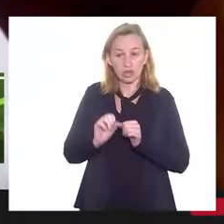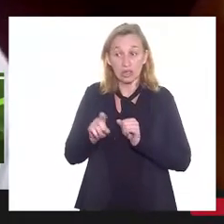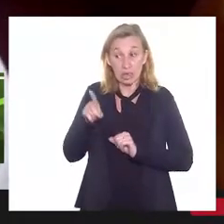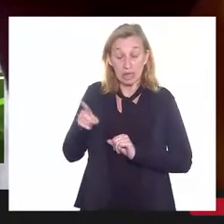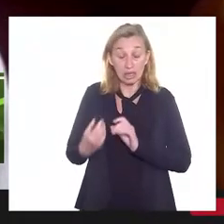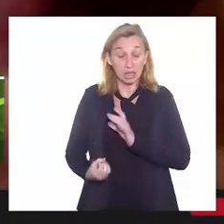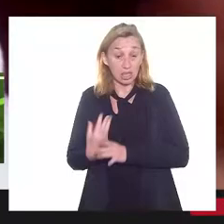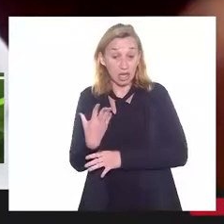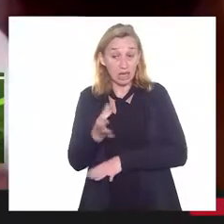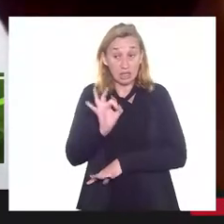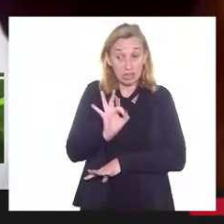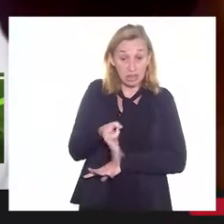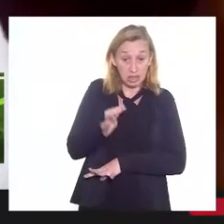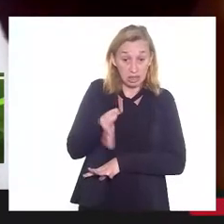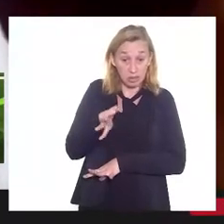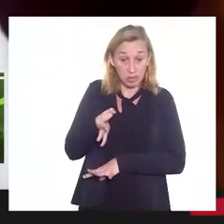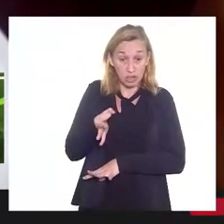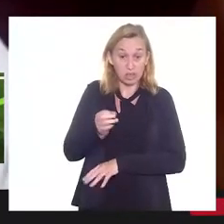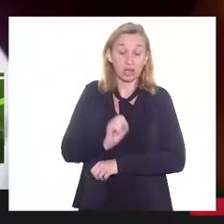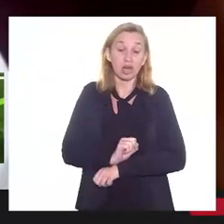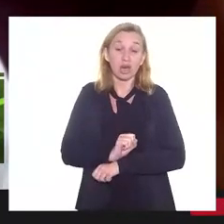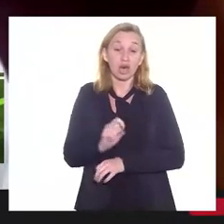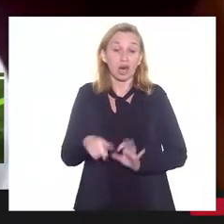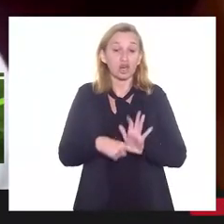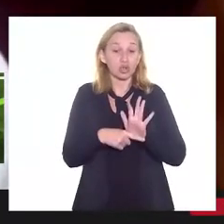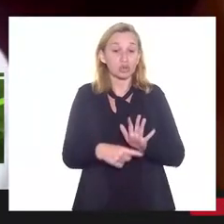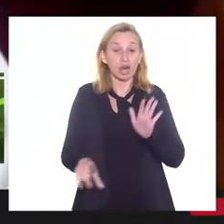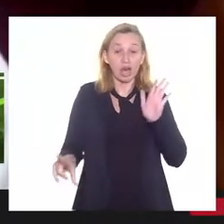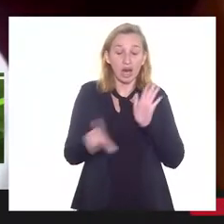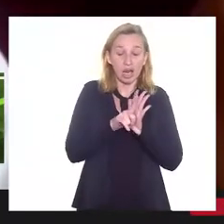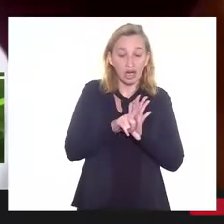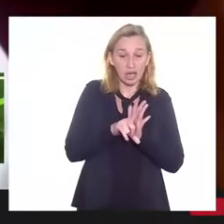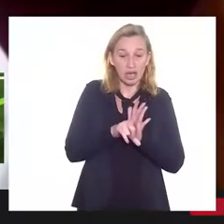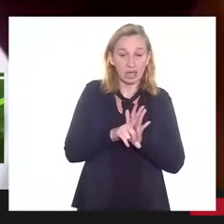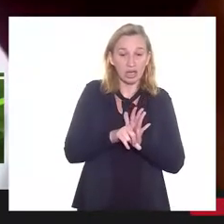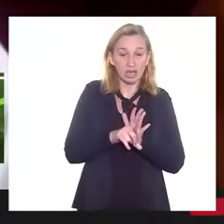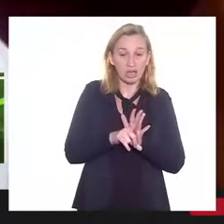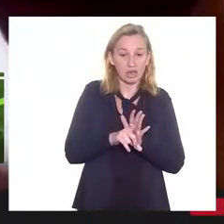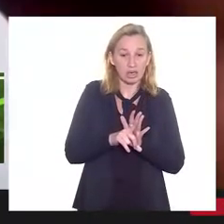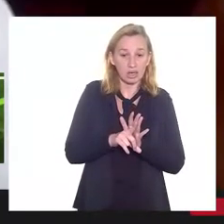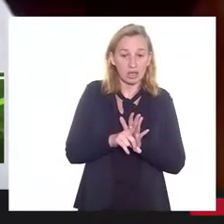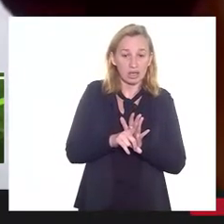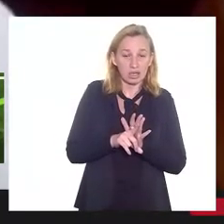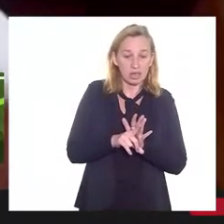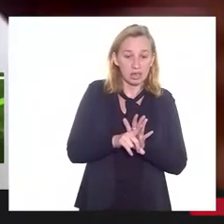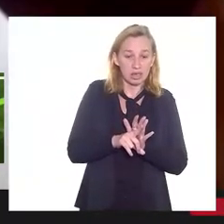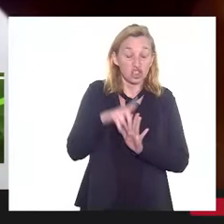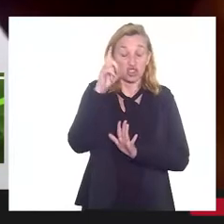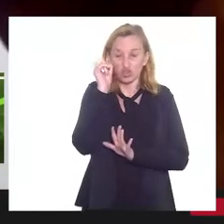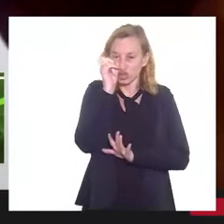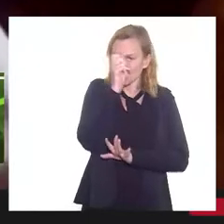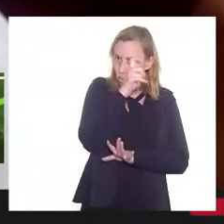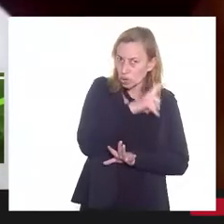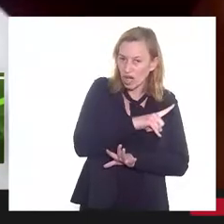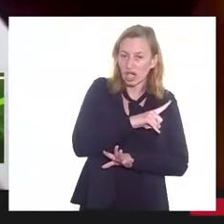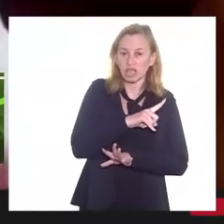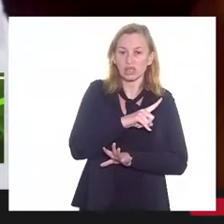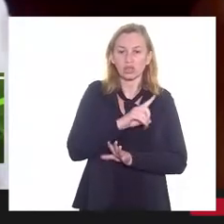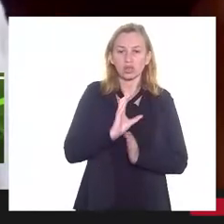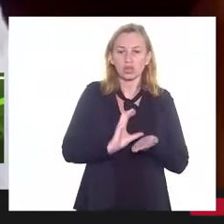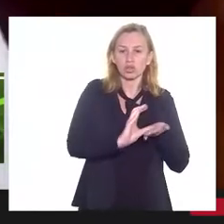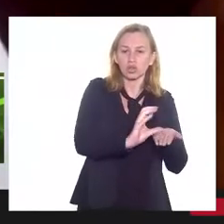é criasse de fato atendesse a lei e criar e ele dizia da dificuldade de